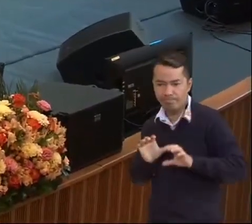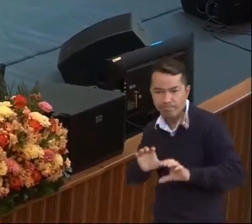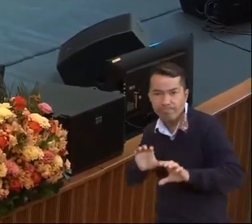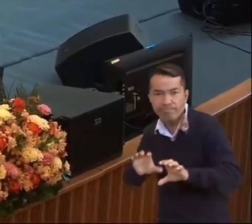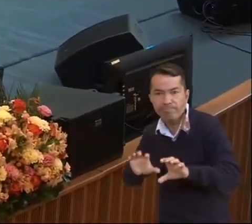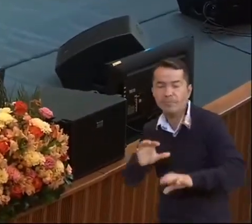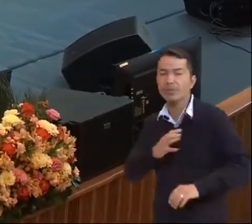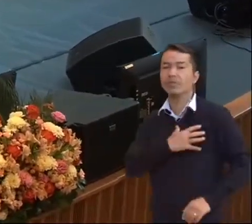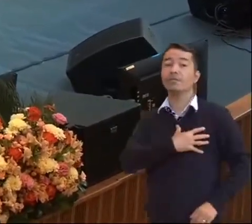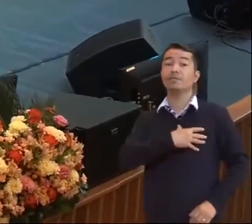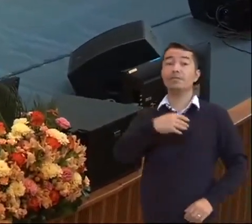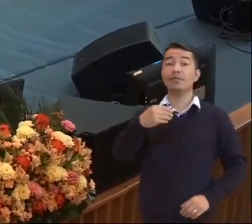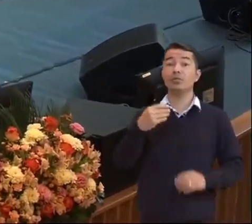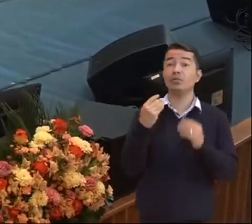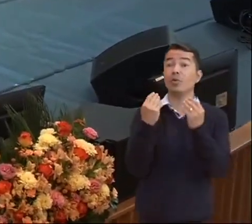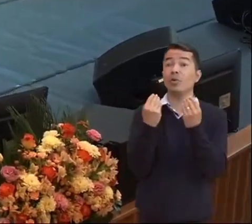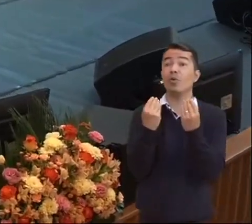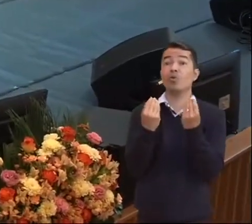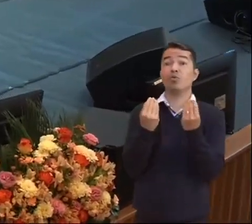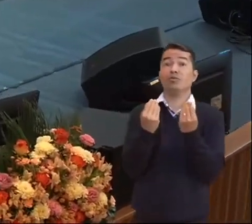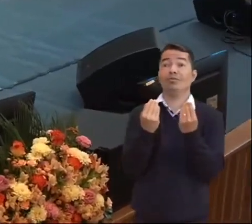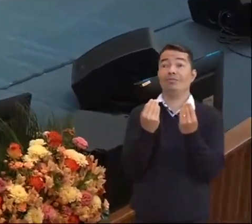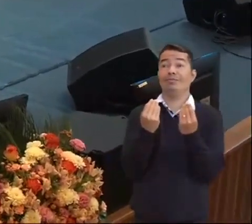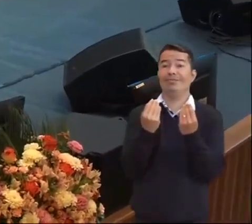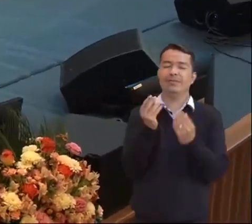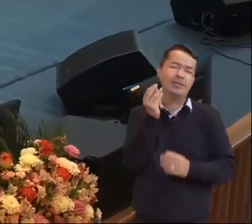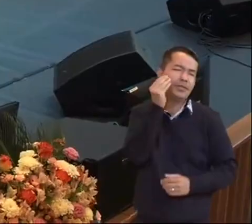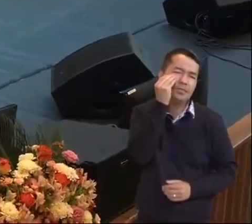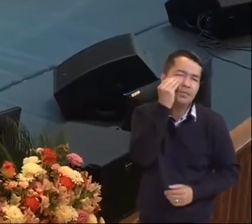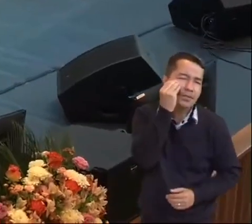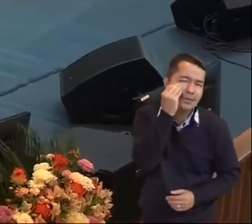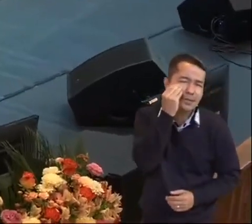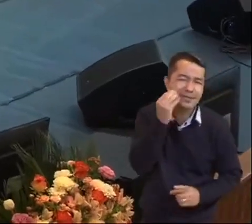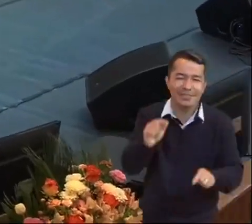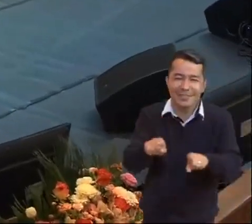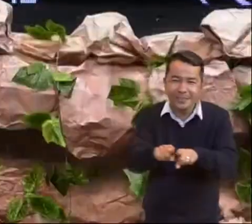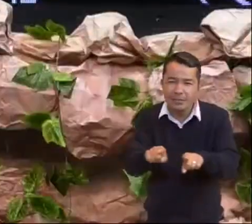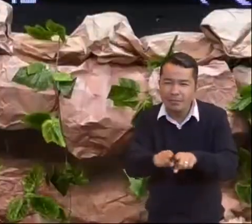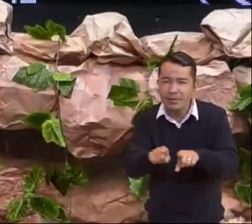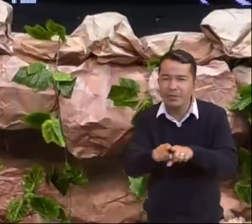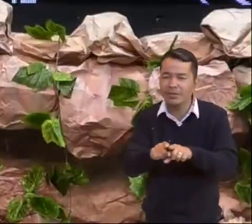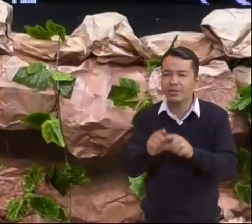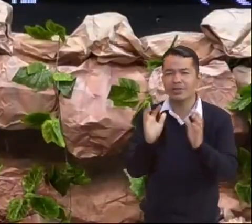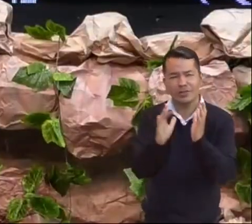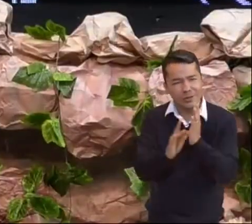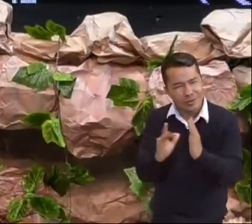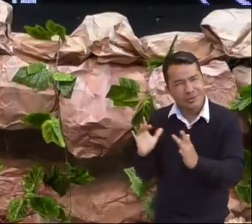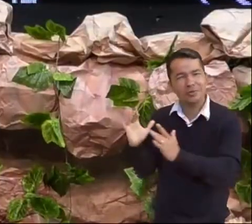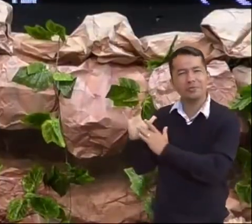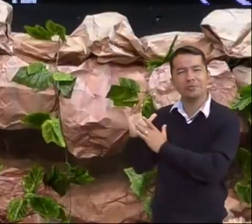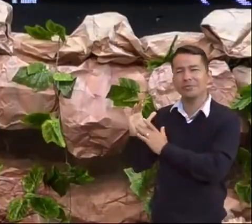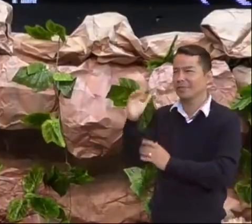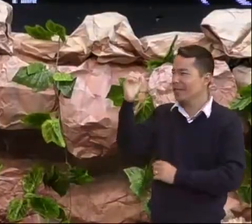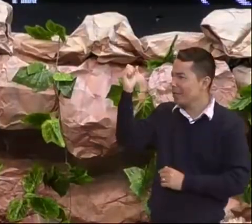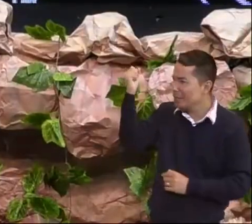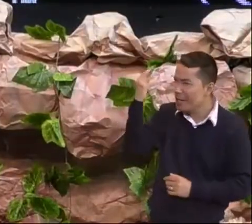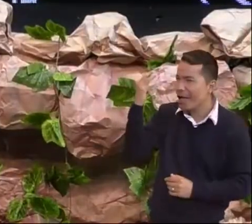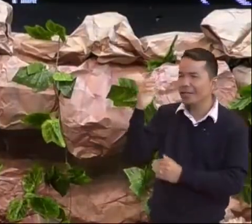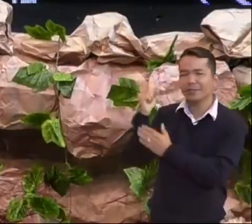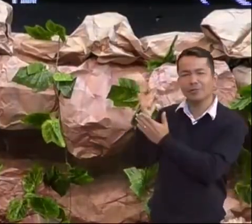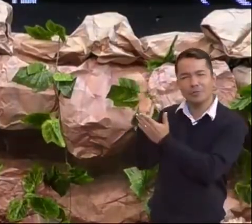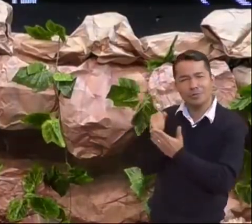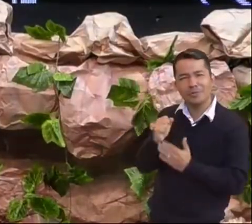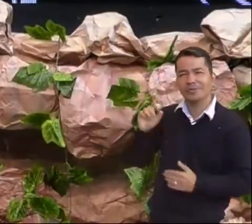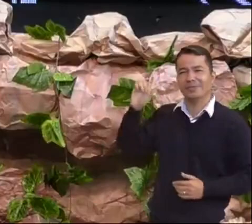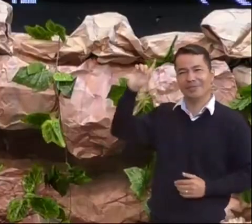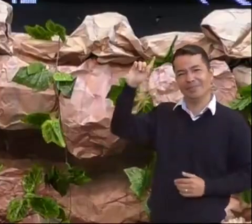nossos filhos e fazê-los experimentar de forma viva e real a graça de Deus. Eu